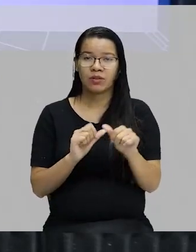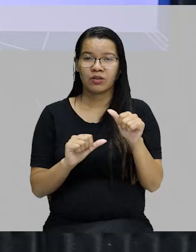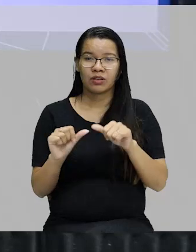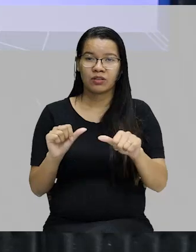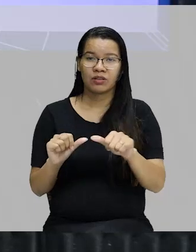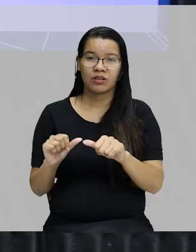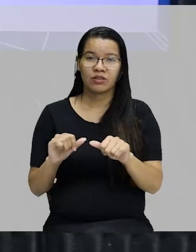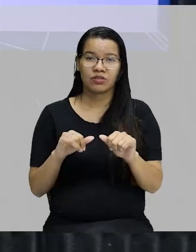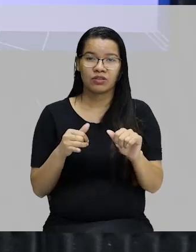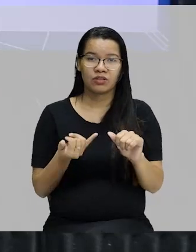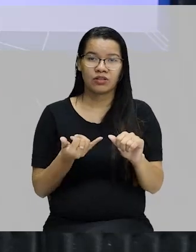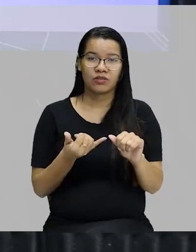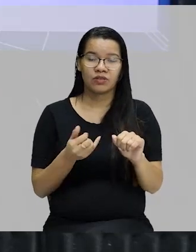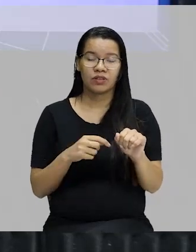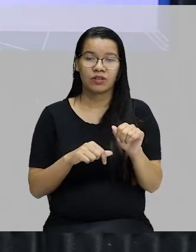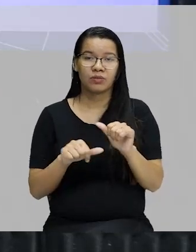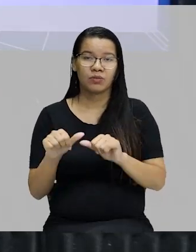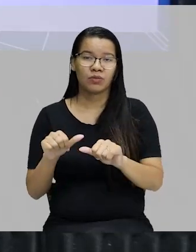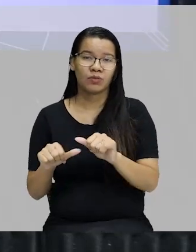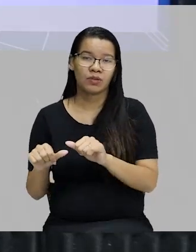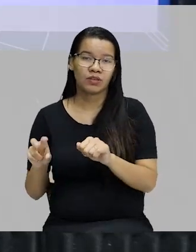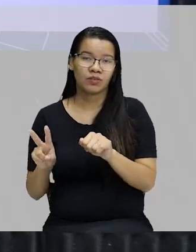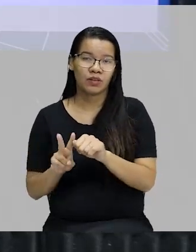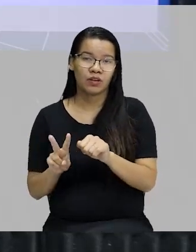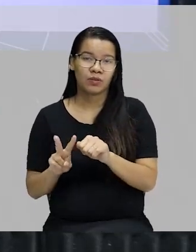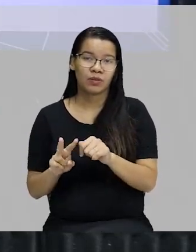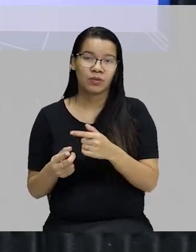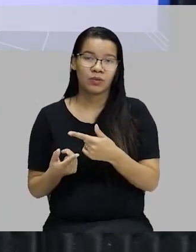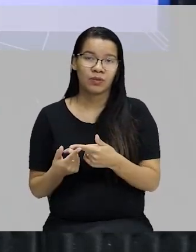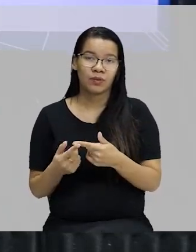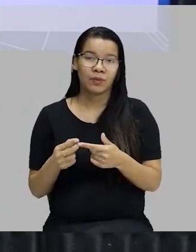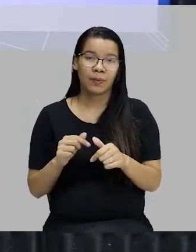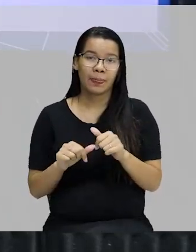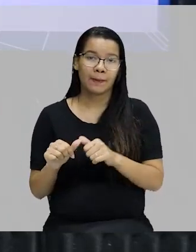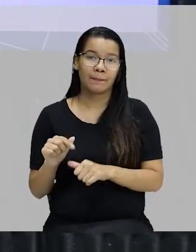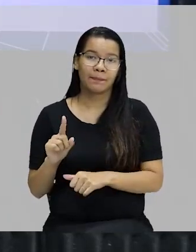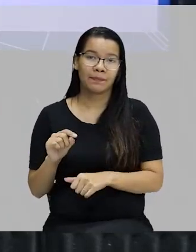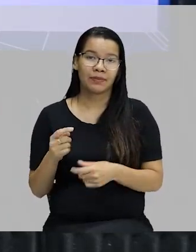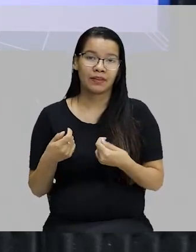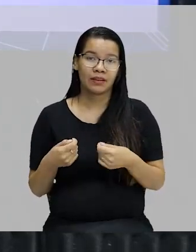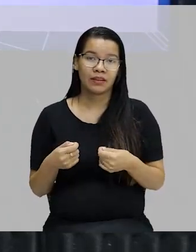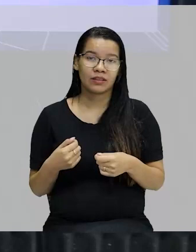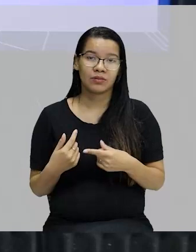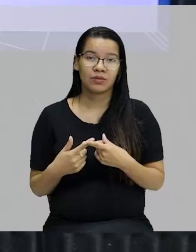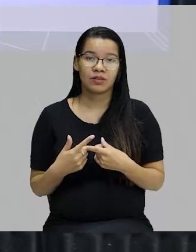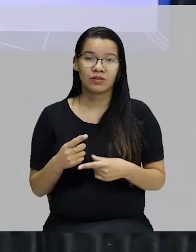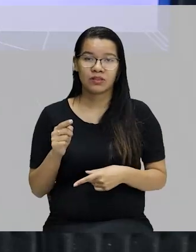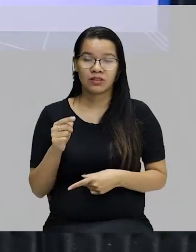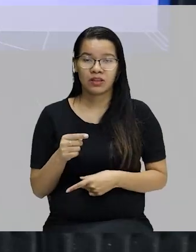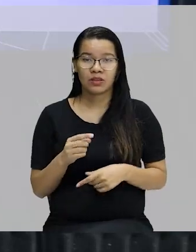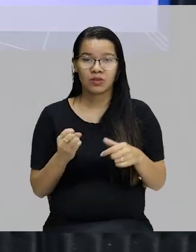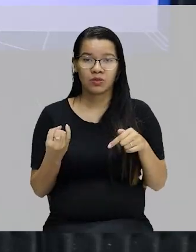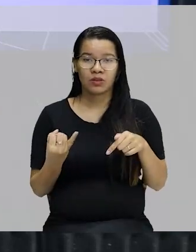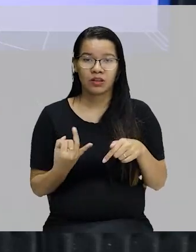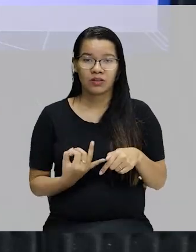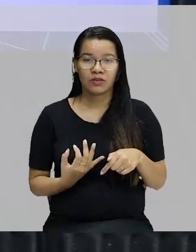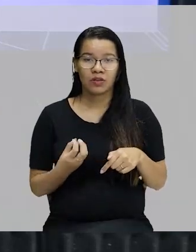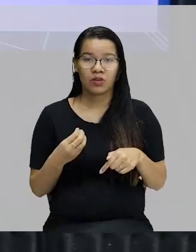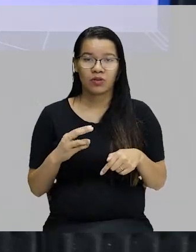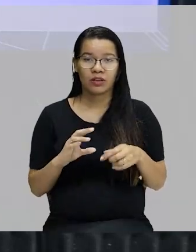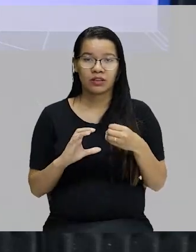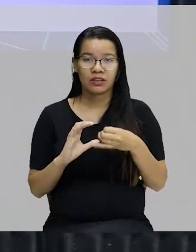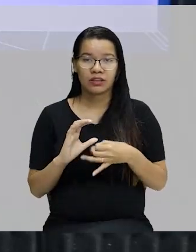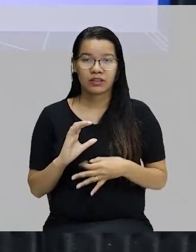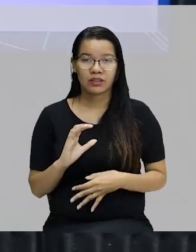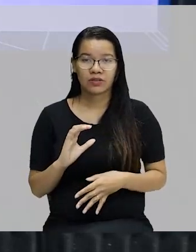em advérbio. Por que essa mudança é necessária? Porque você está qualificando ou caracterizando um verbo e não